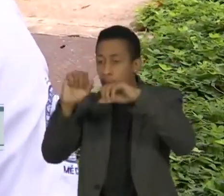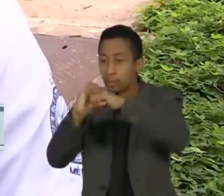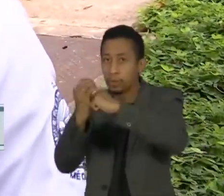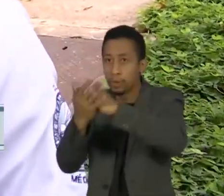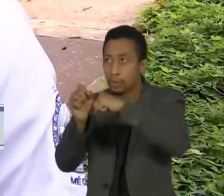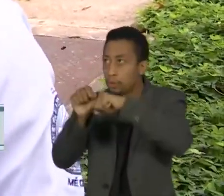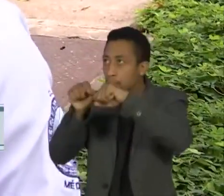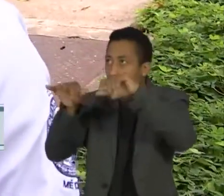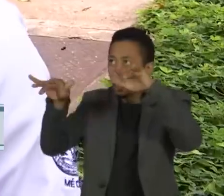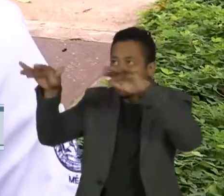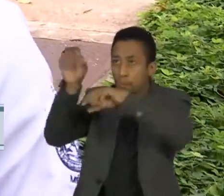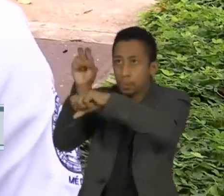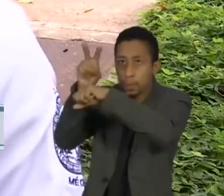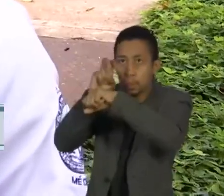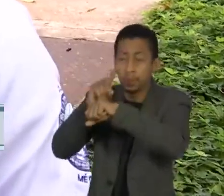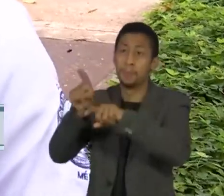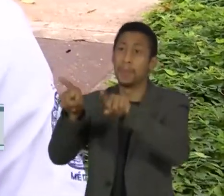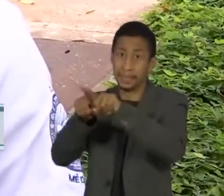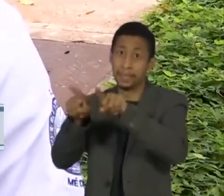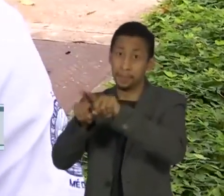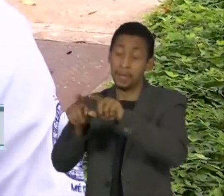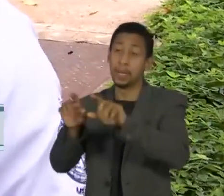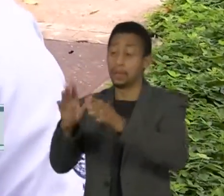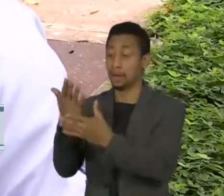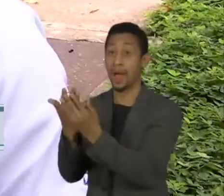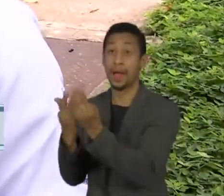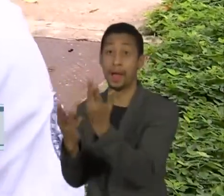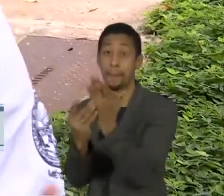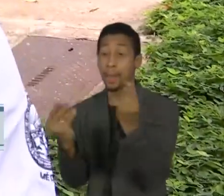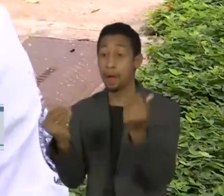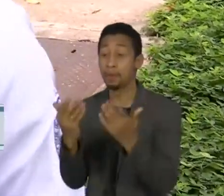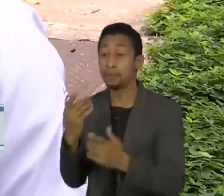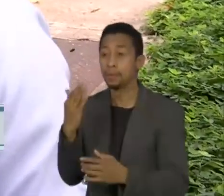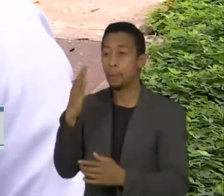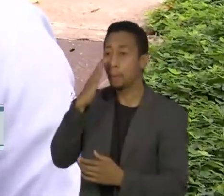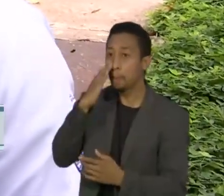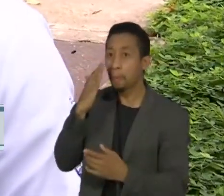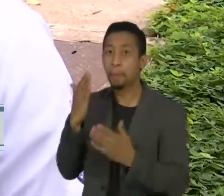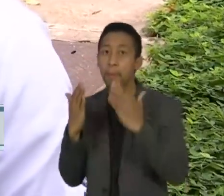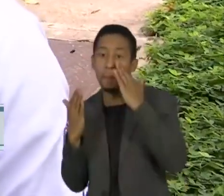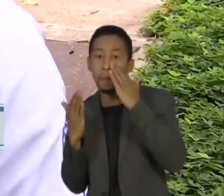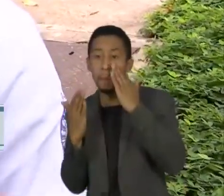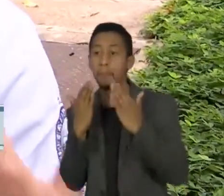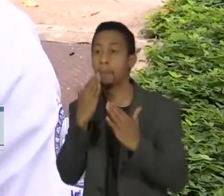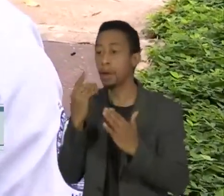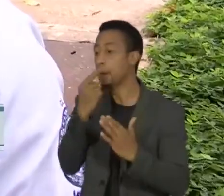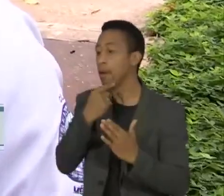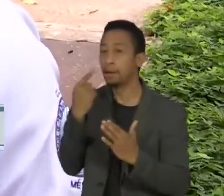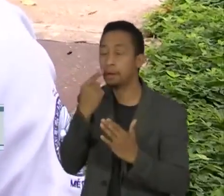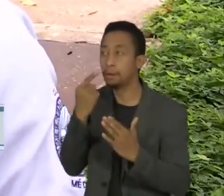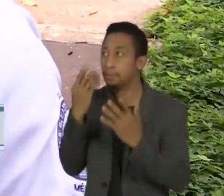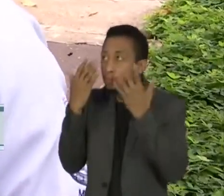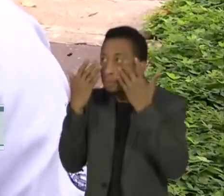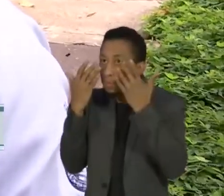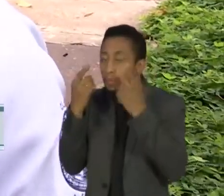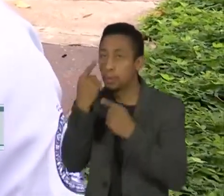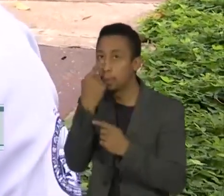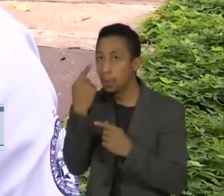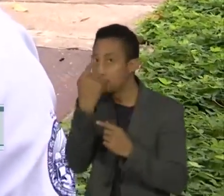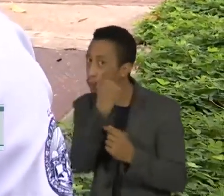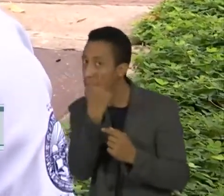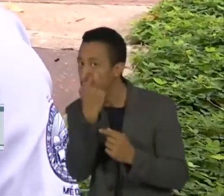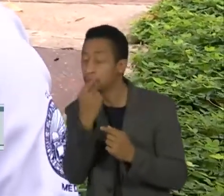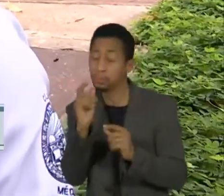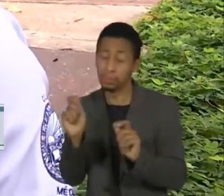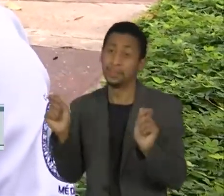a via indireta, que é pegar a gotícula em algum objeto, em alguma superfície que estava previamente contaminada e levar o rosto, levar o olho, levar